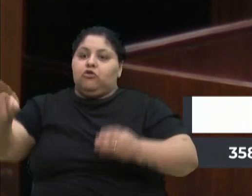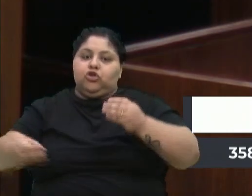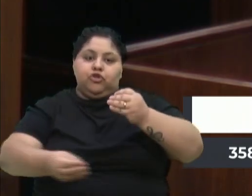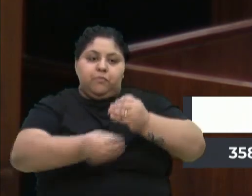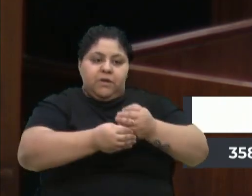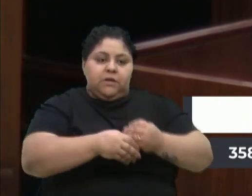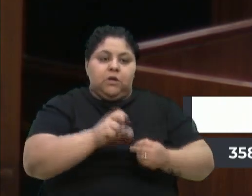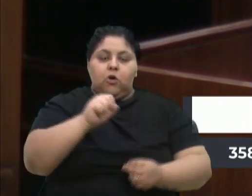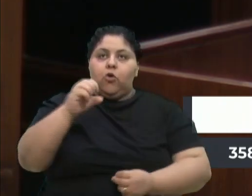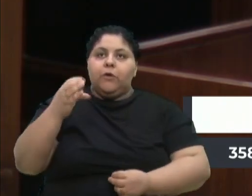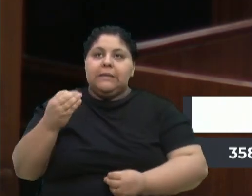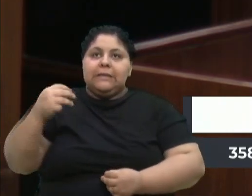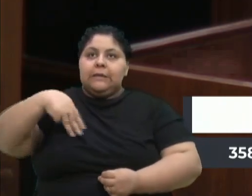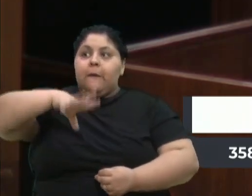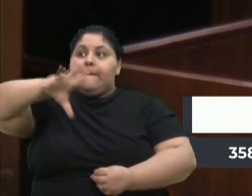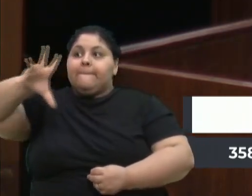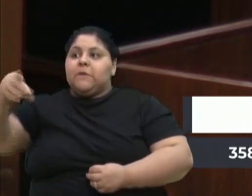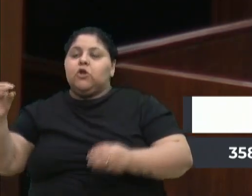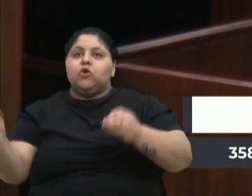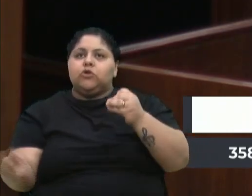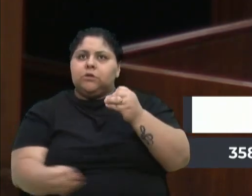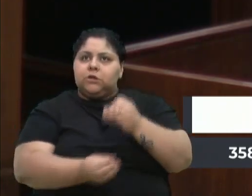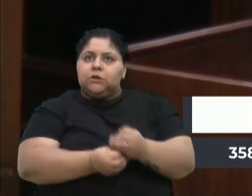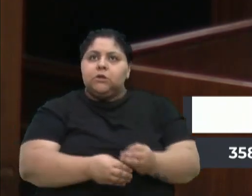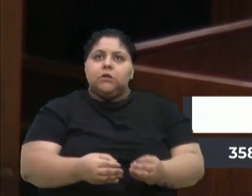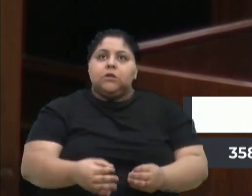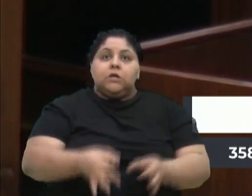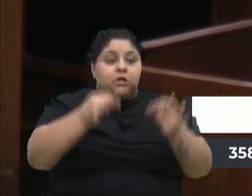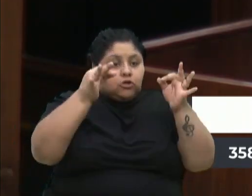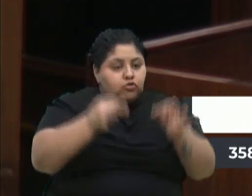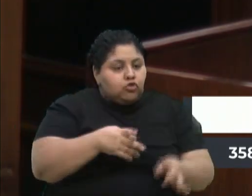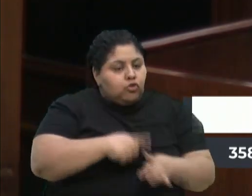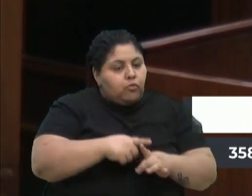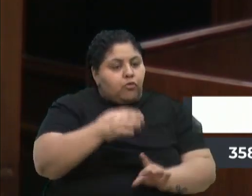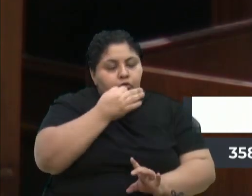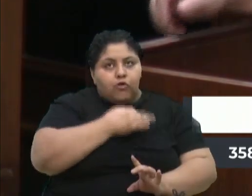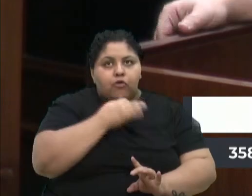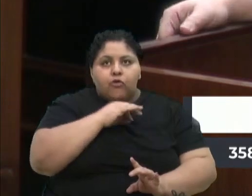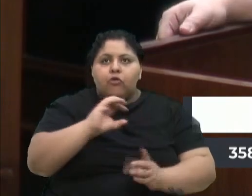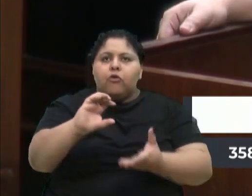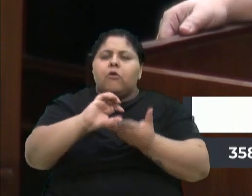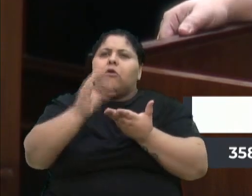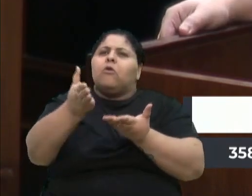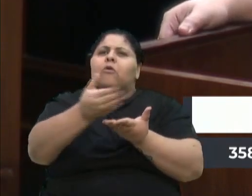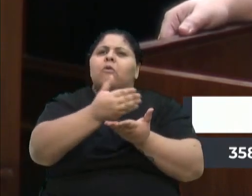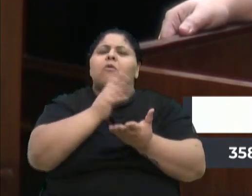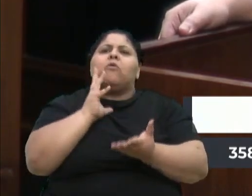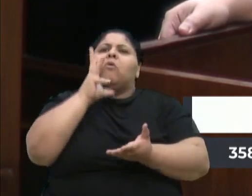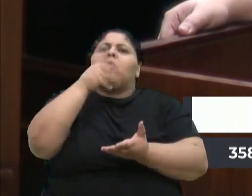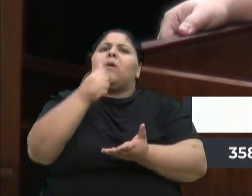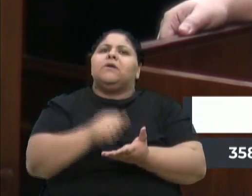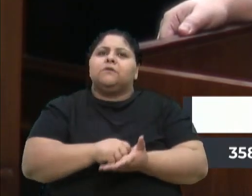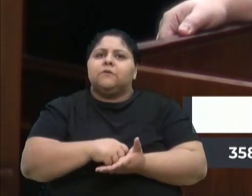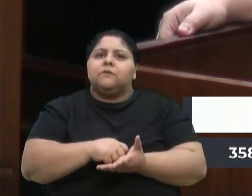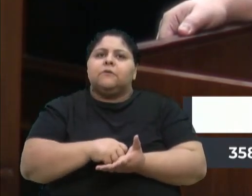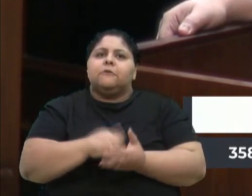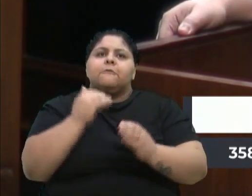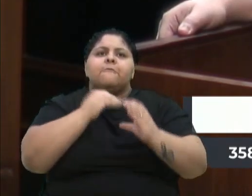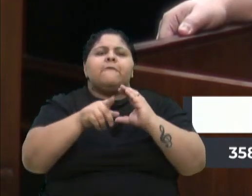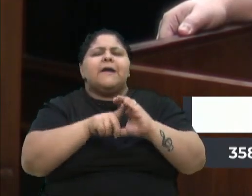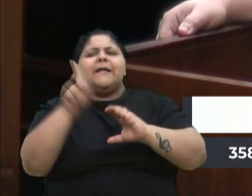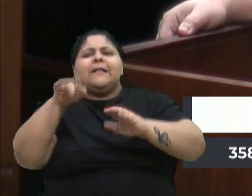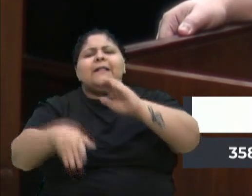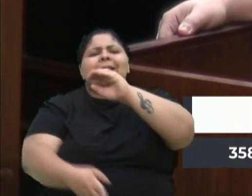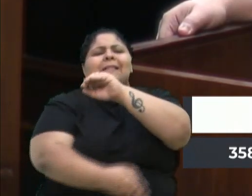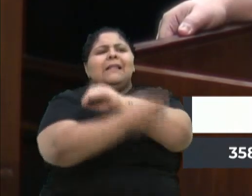emenda. E que é justo, porque Caxias arrecada quanto? Vai lá para Brasília quanto e retorna quanto